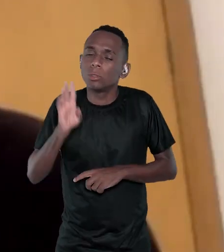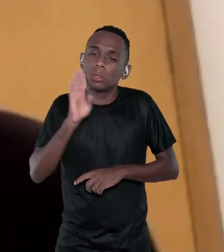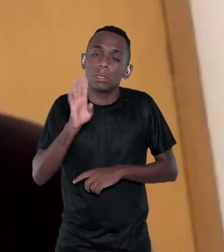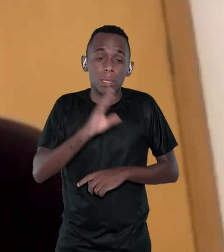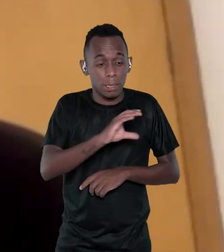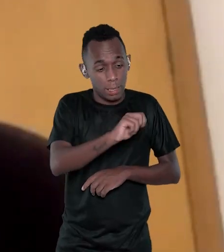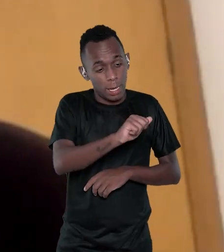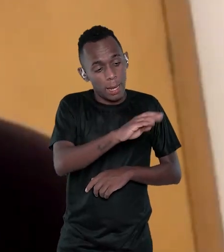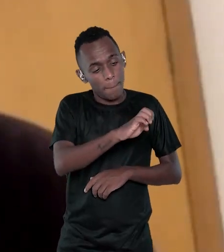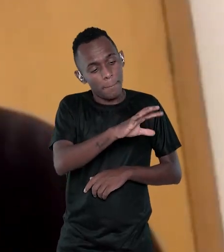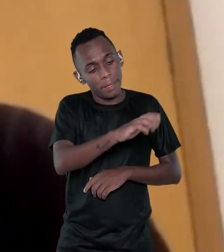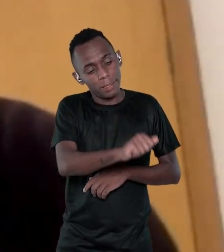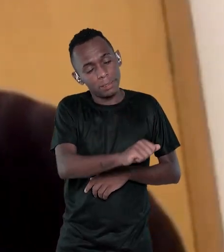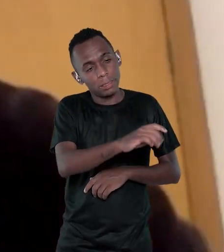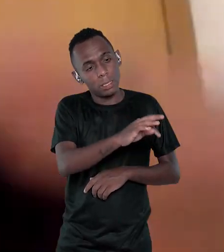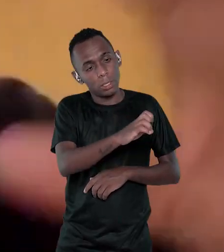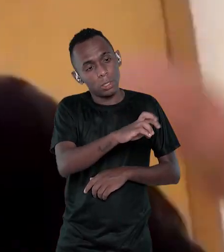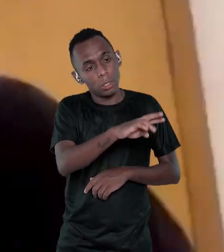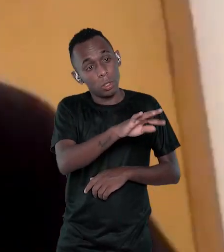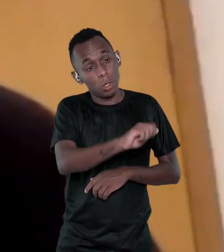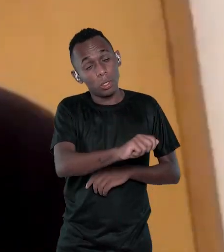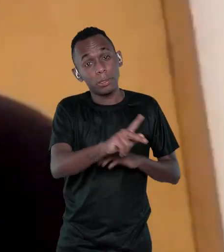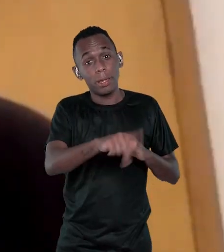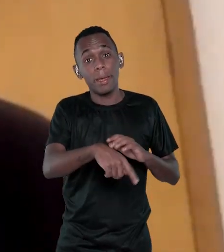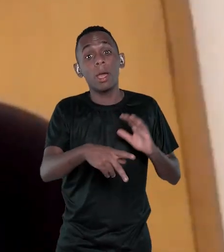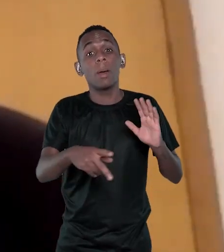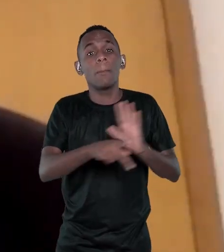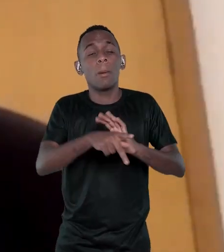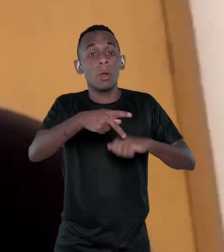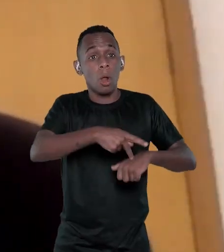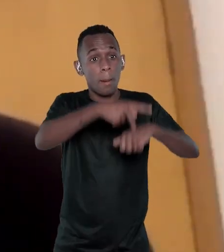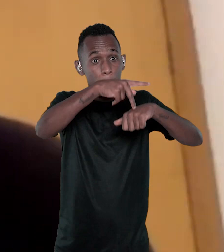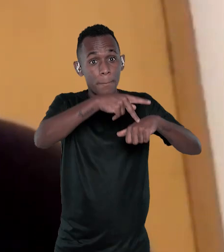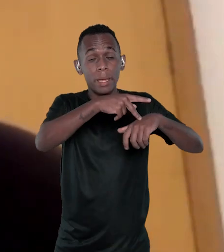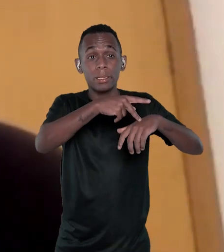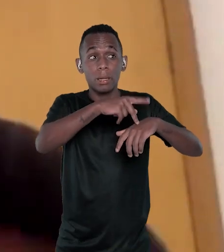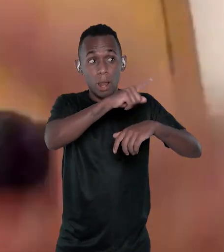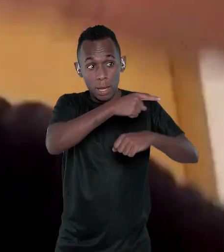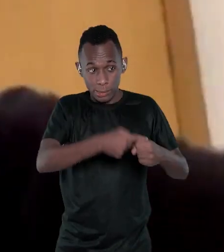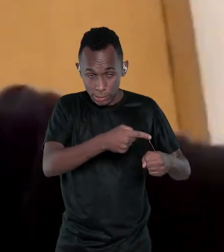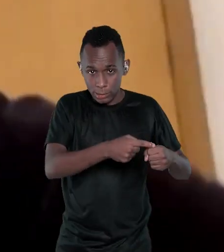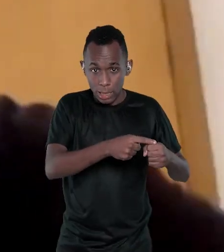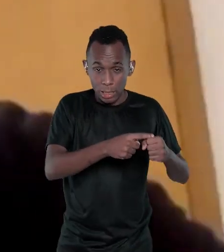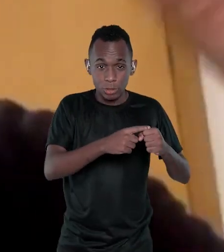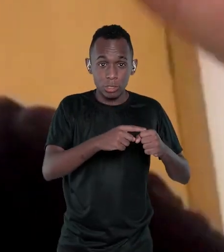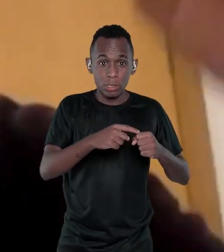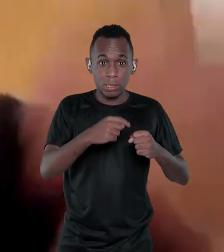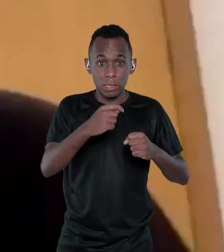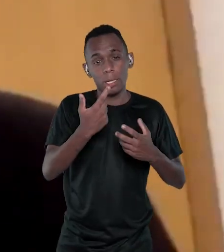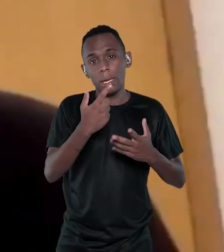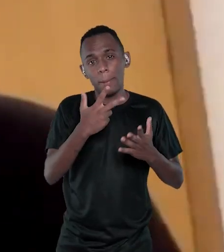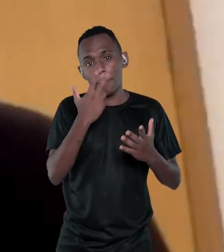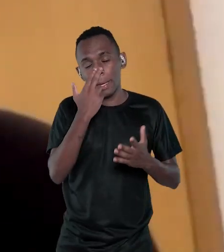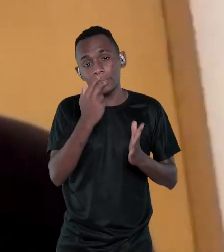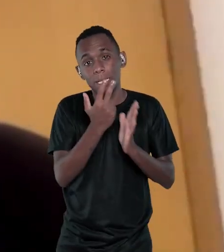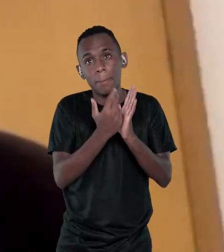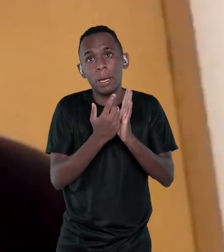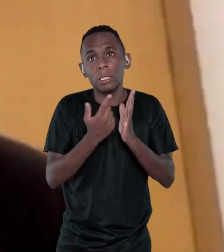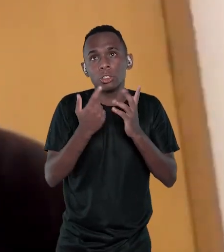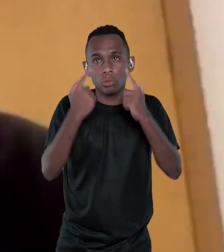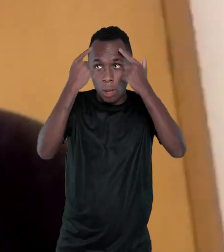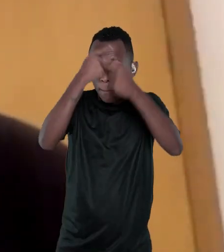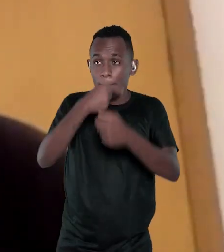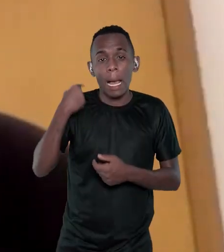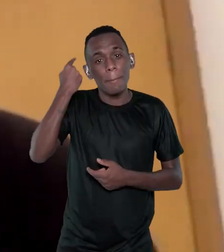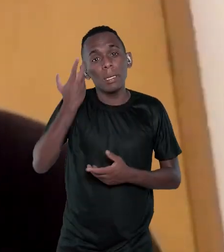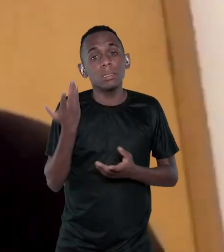que é muito bacana. Cabeça Torta é uma pedra, lá de Pedra Azul, em formato de cabeça. Assim.